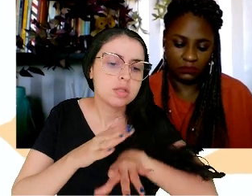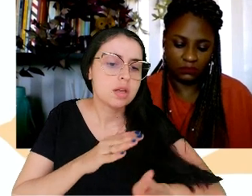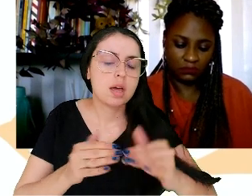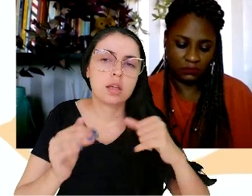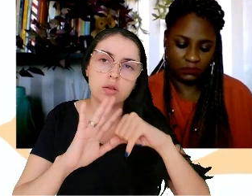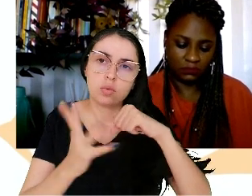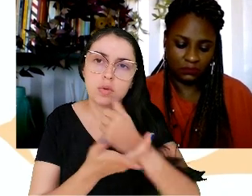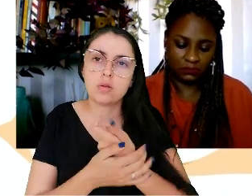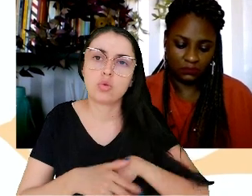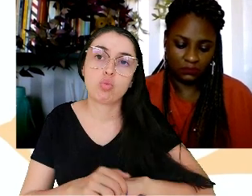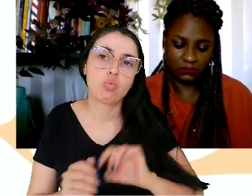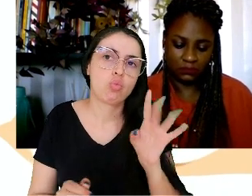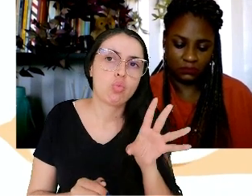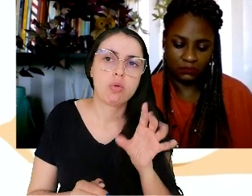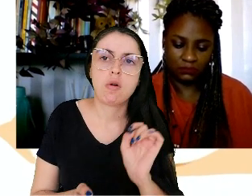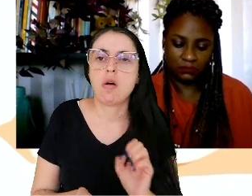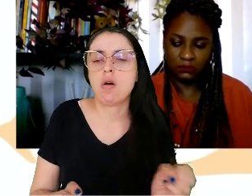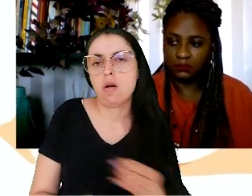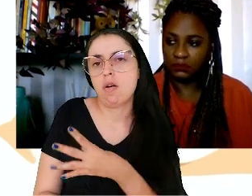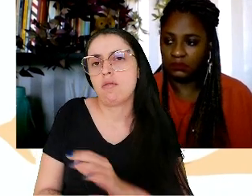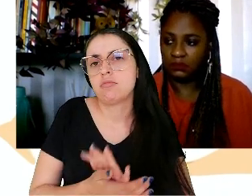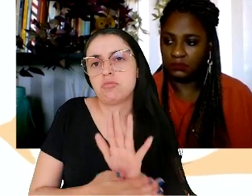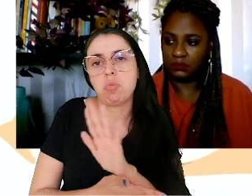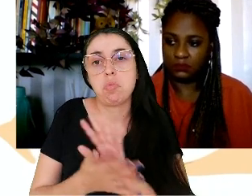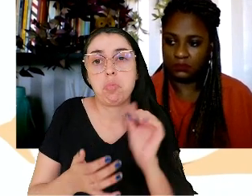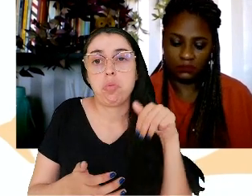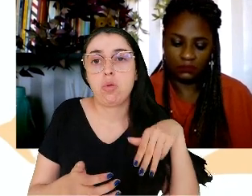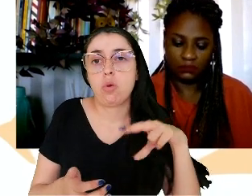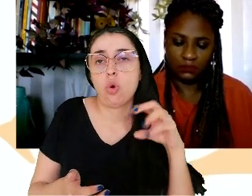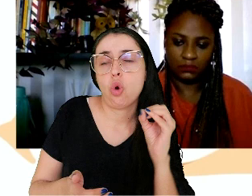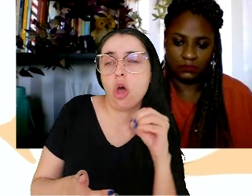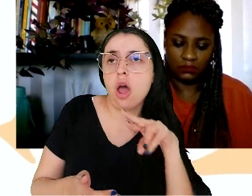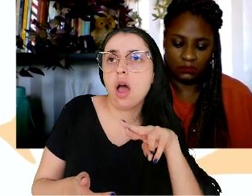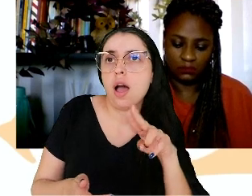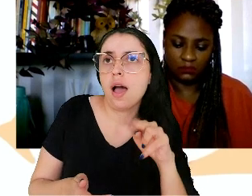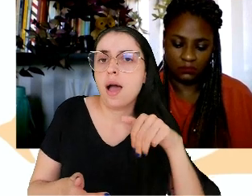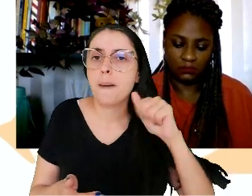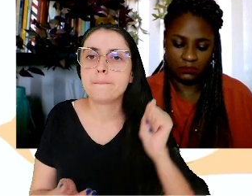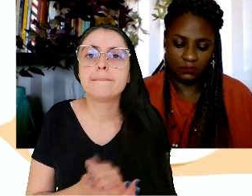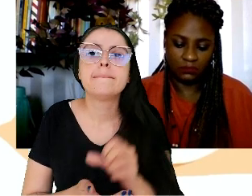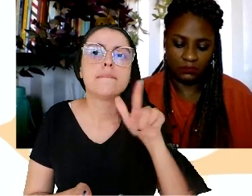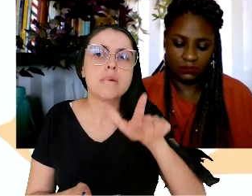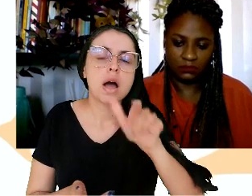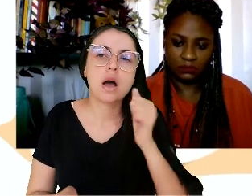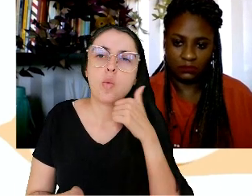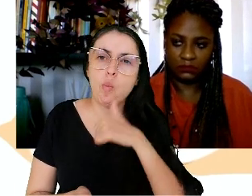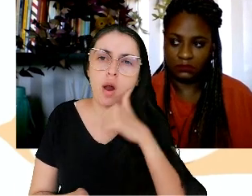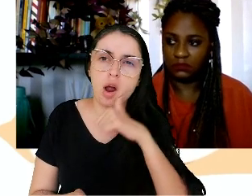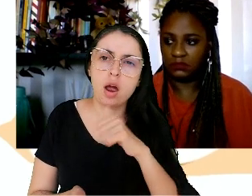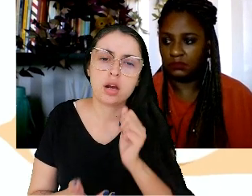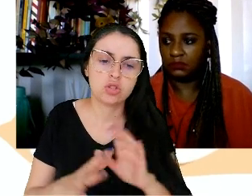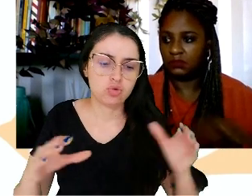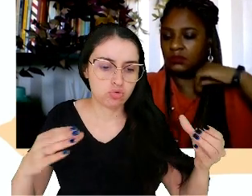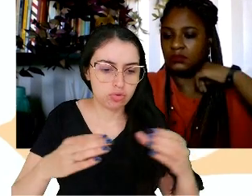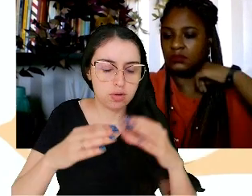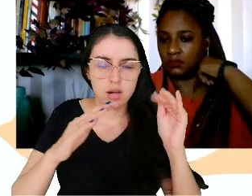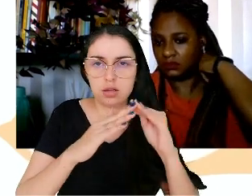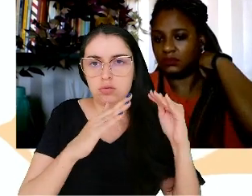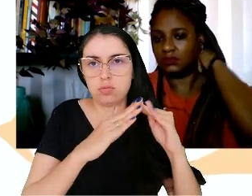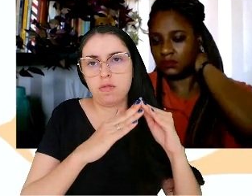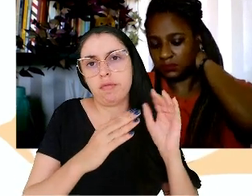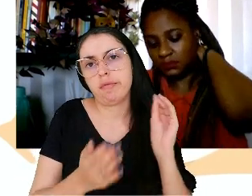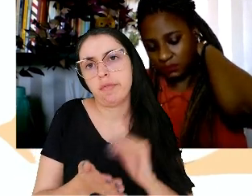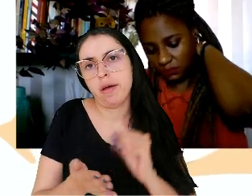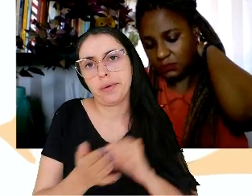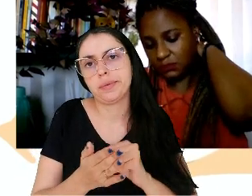como vamos sair desse novo normal, que acima de tudo não sejamos mulheres que ficaram retidas na esfera doméstica